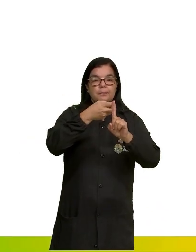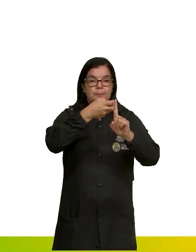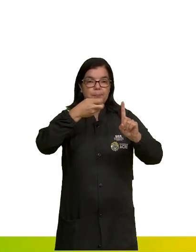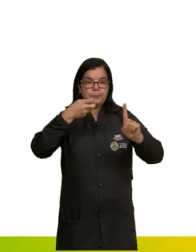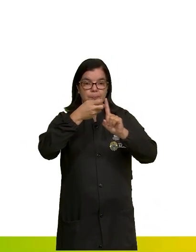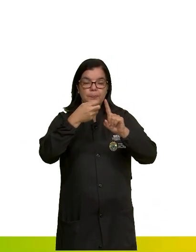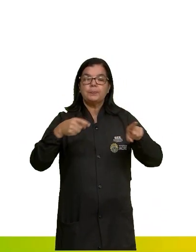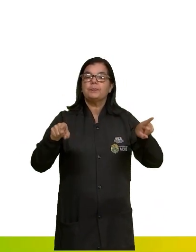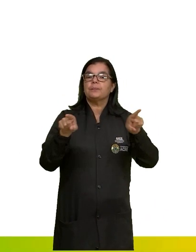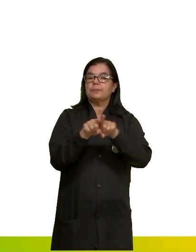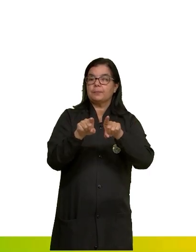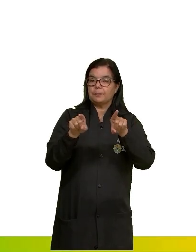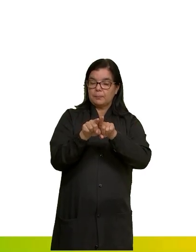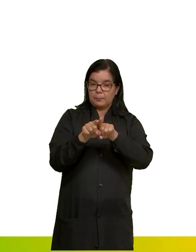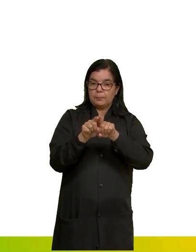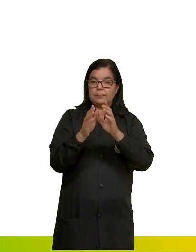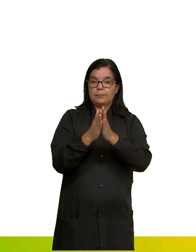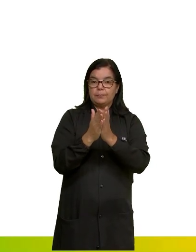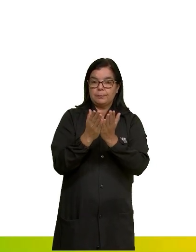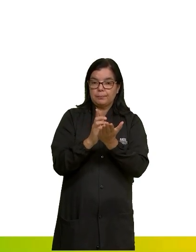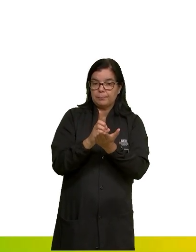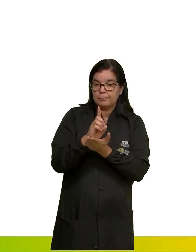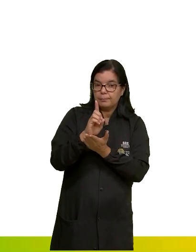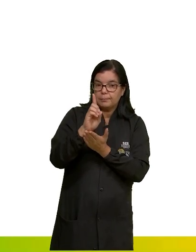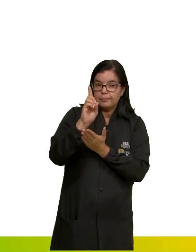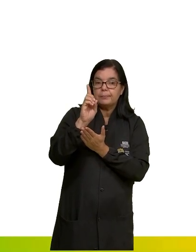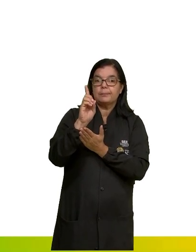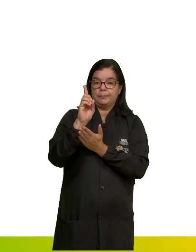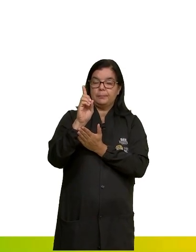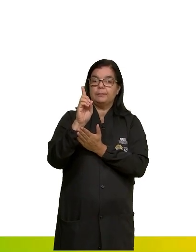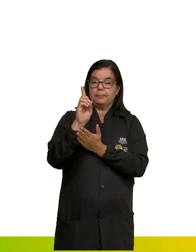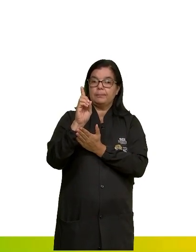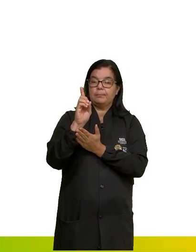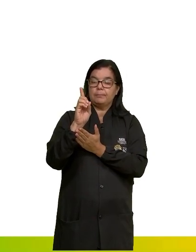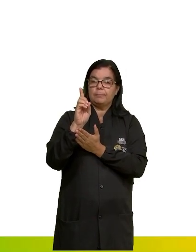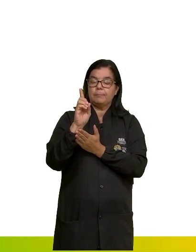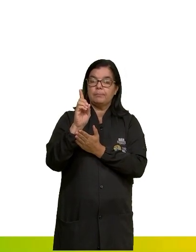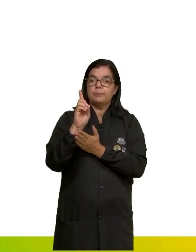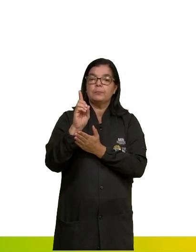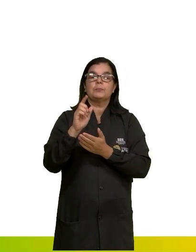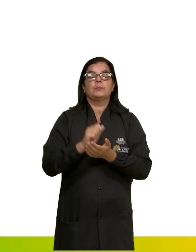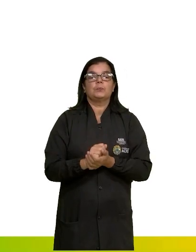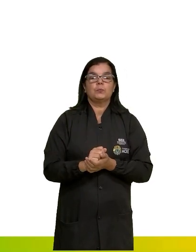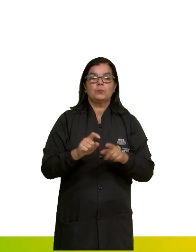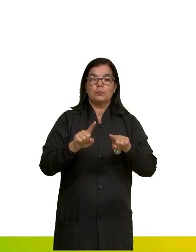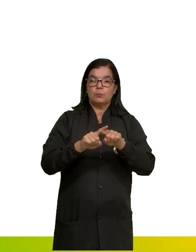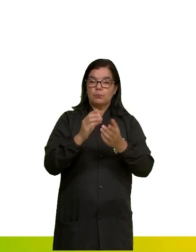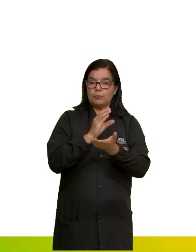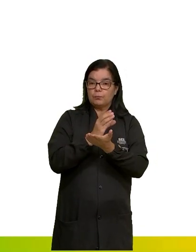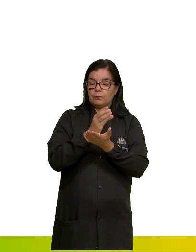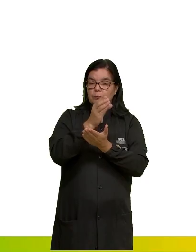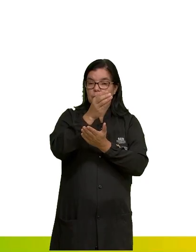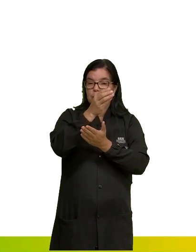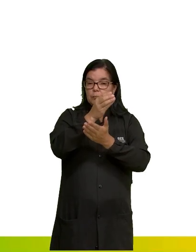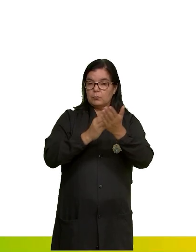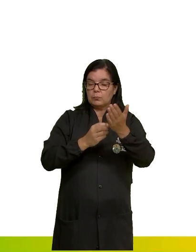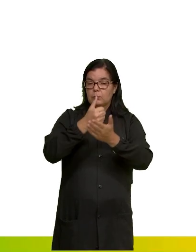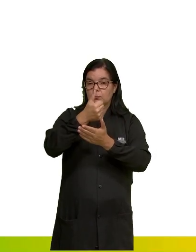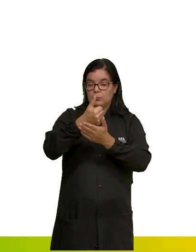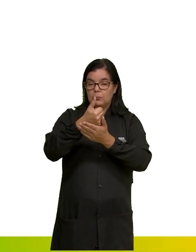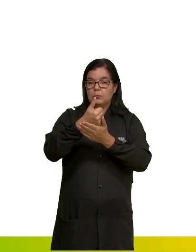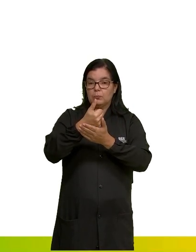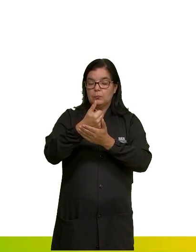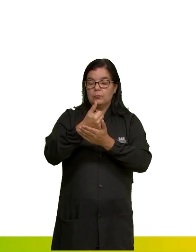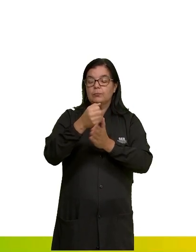inclusive também nós temos o mito da criação na Bíblia, que é um mito aí do capítulo 1 da Bíblia, do século 6